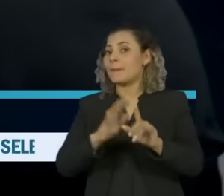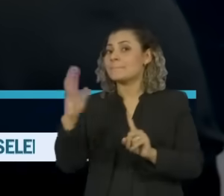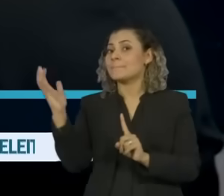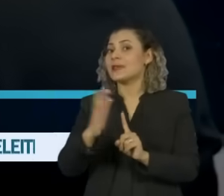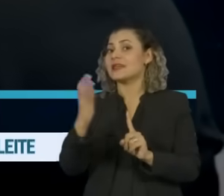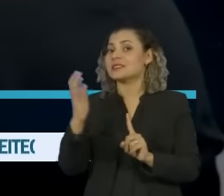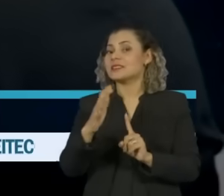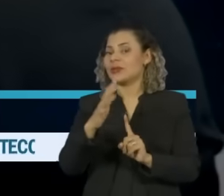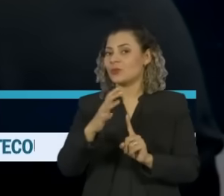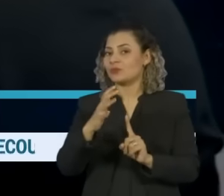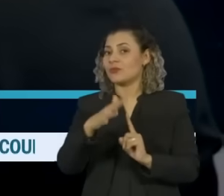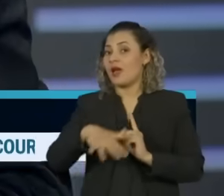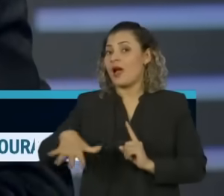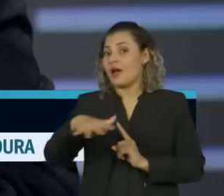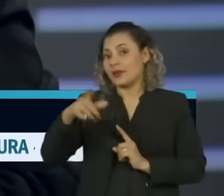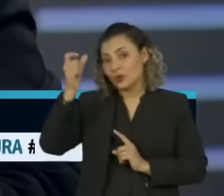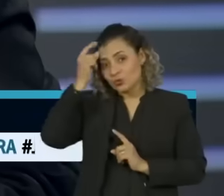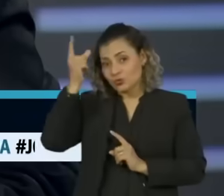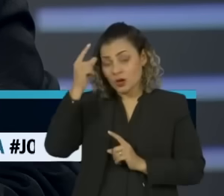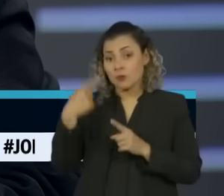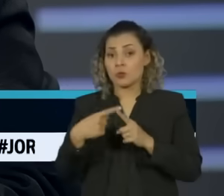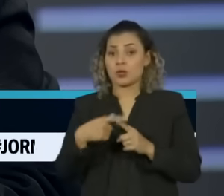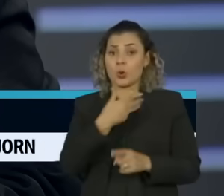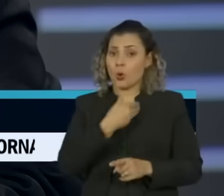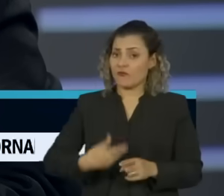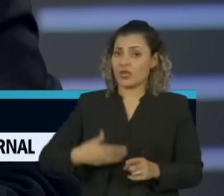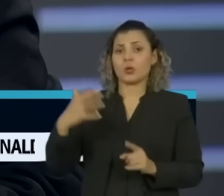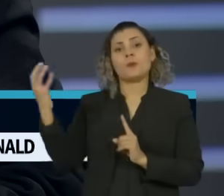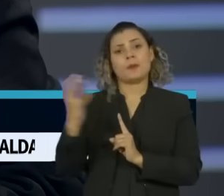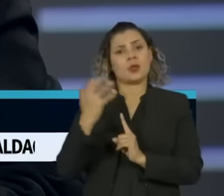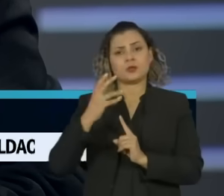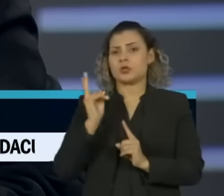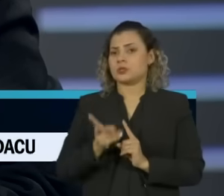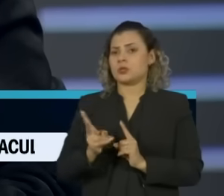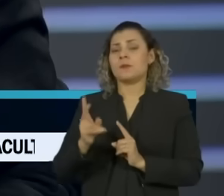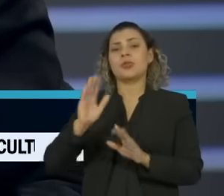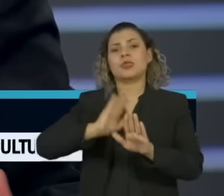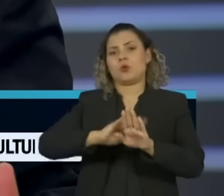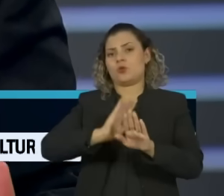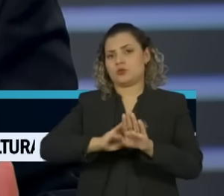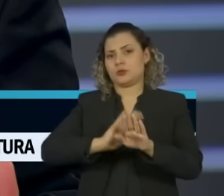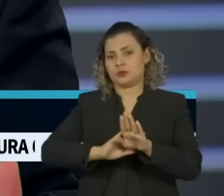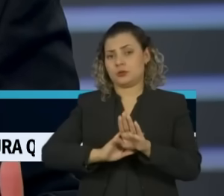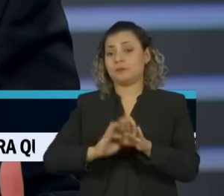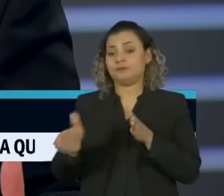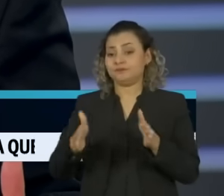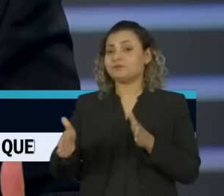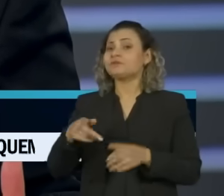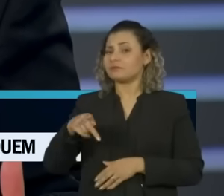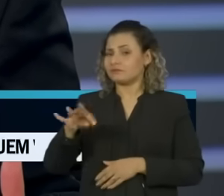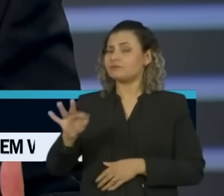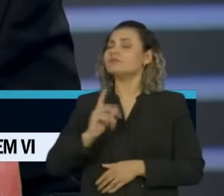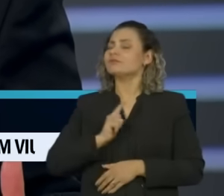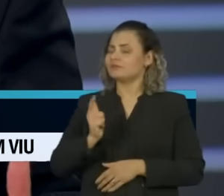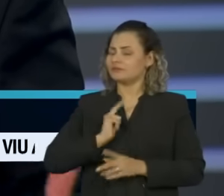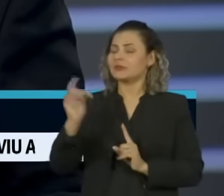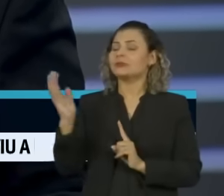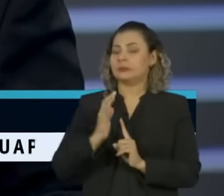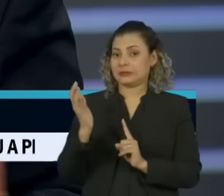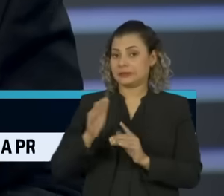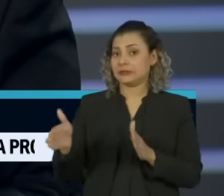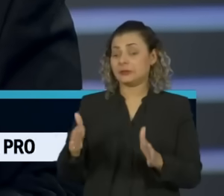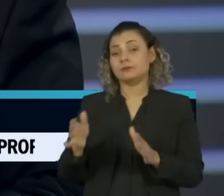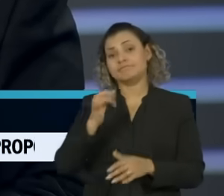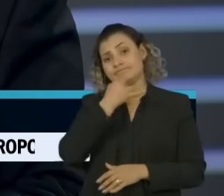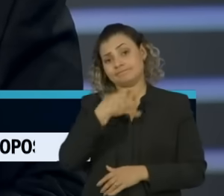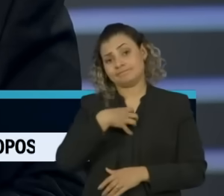pressão sobre o conteúdo da cultura, porque o Estado sempre pressiona a favor da sua ideologia. No período do PT também havia esse tipo de pressão. E é uma